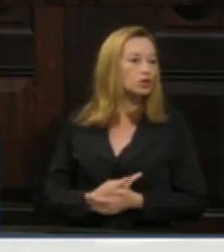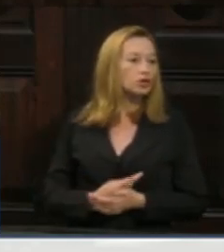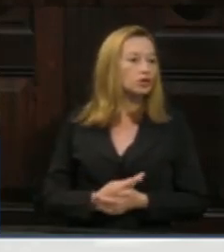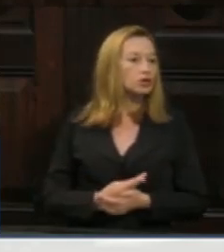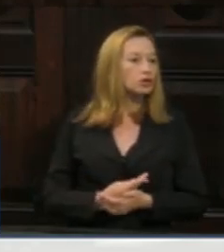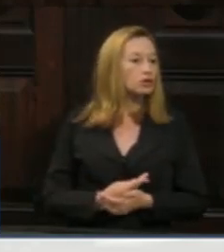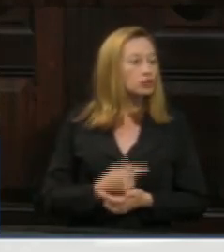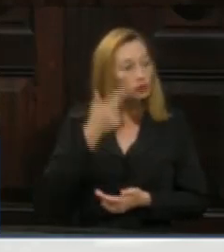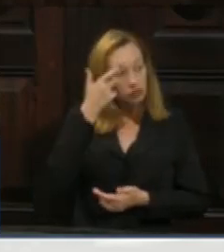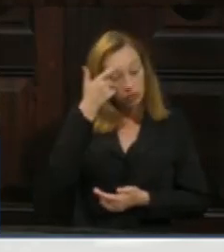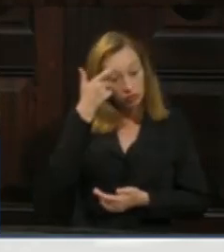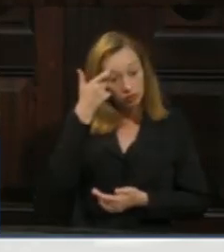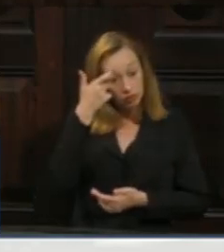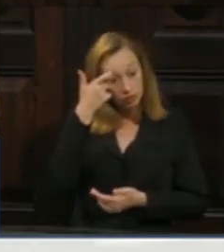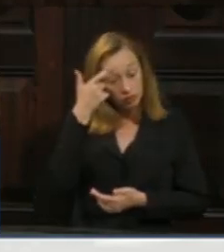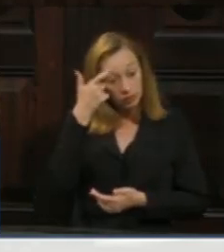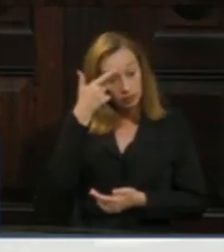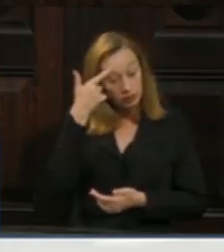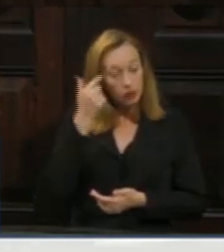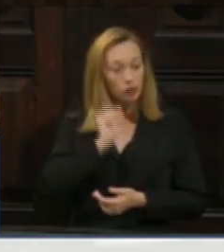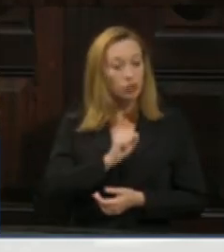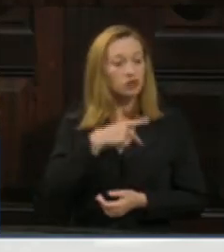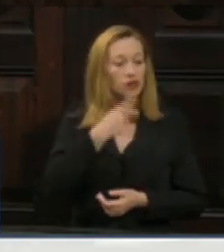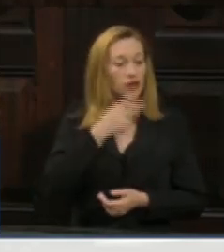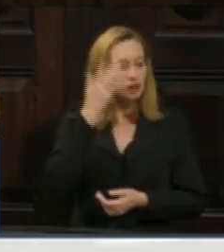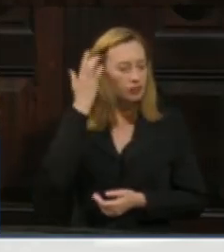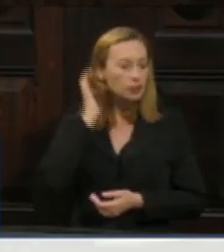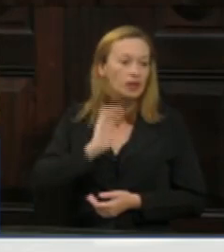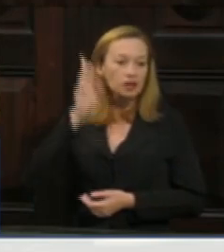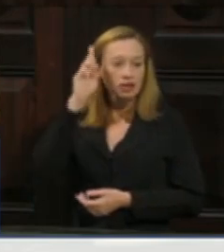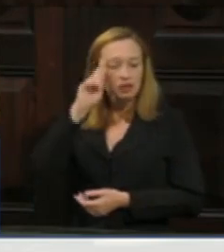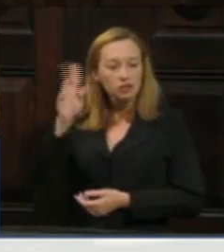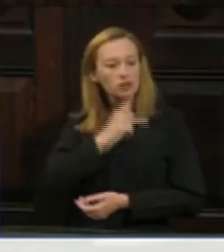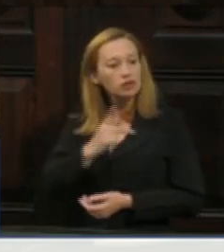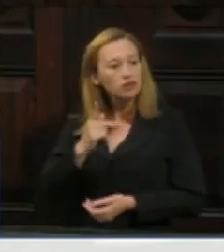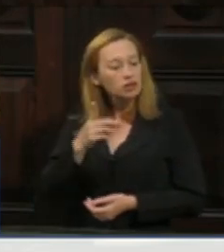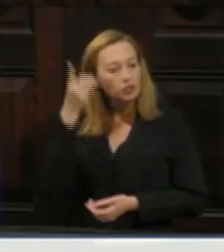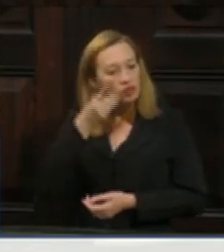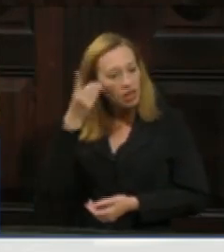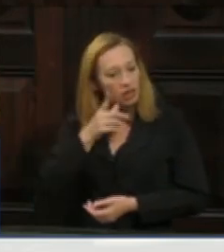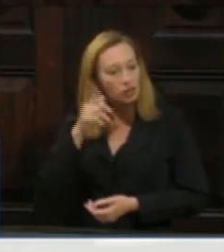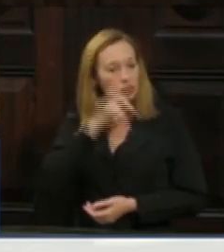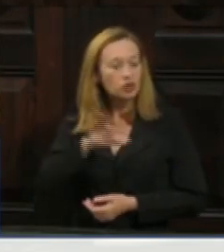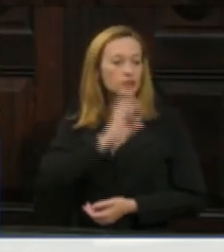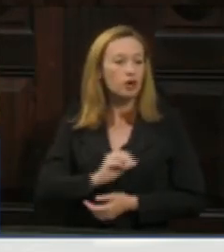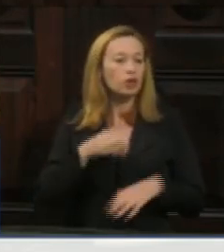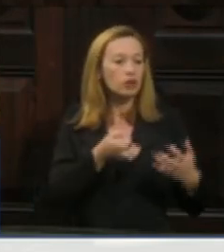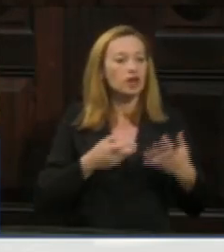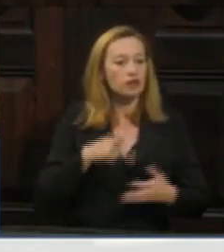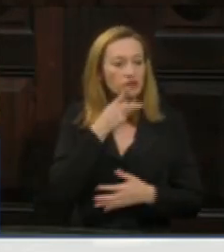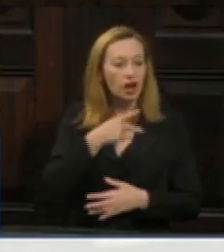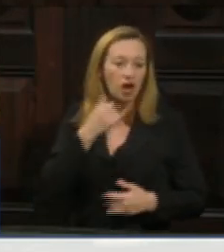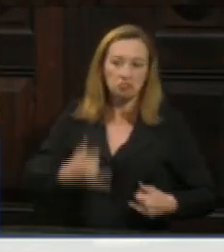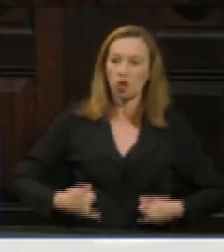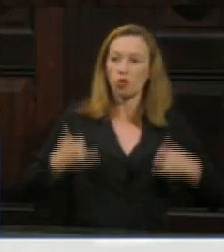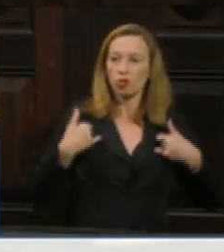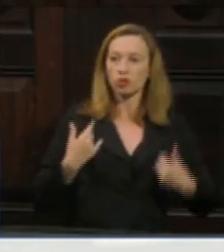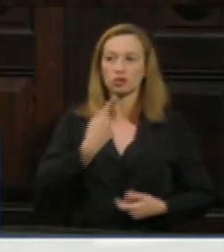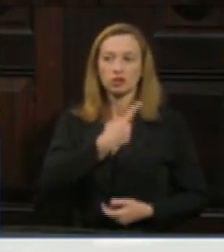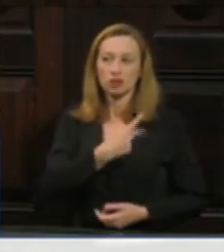de apreciação e produção de emendas aos projetos mais importantes